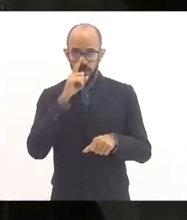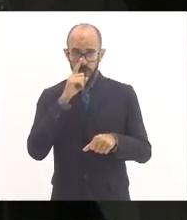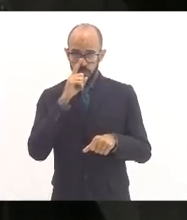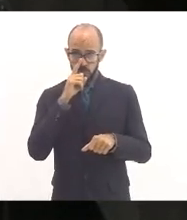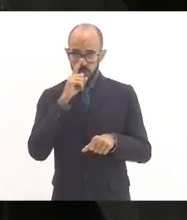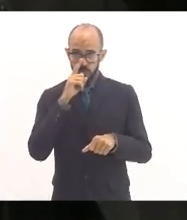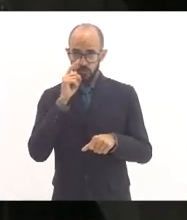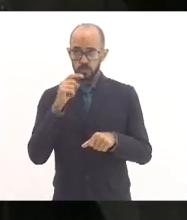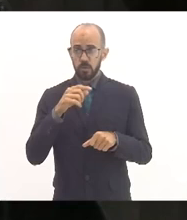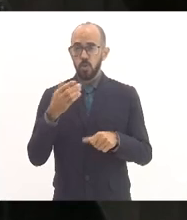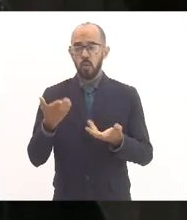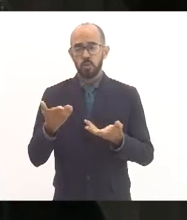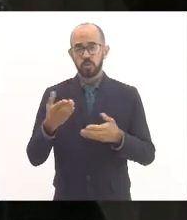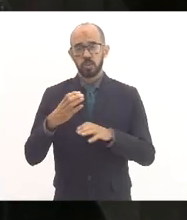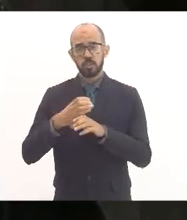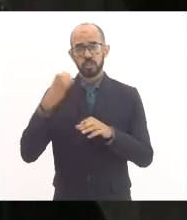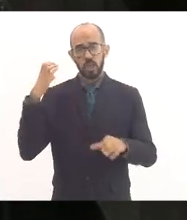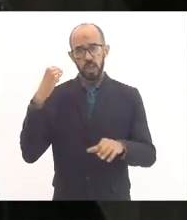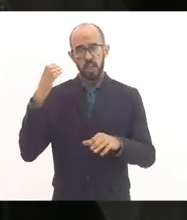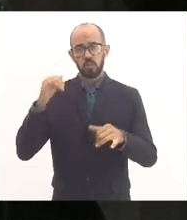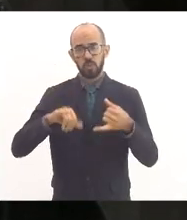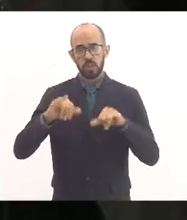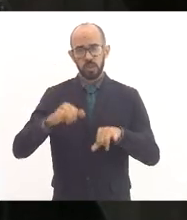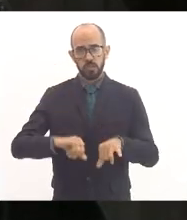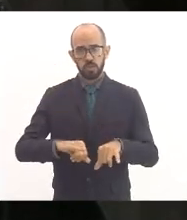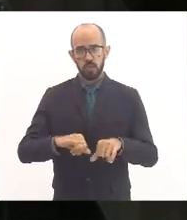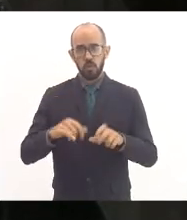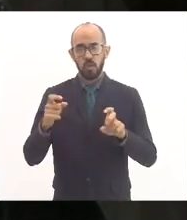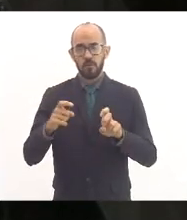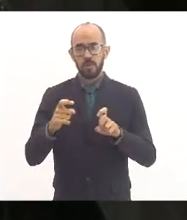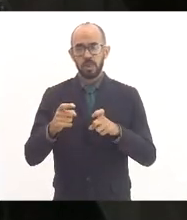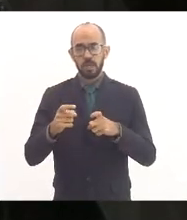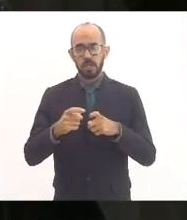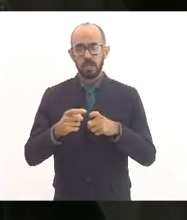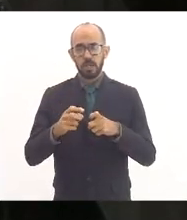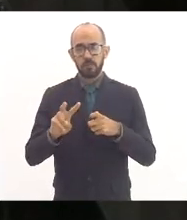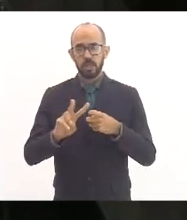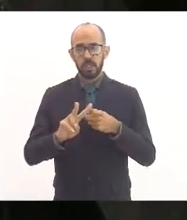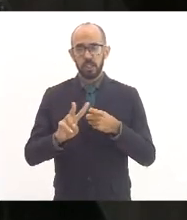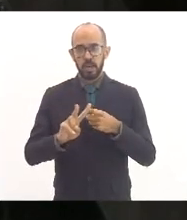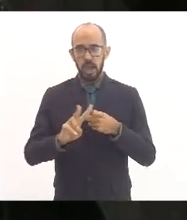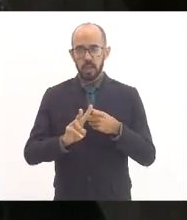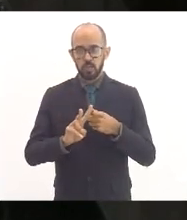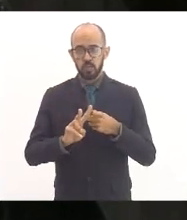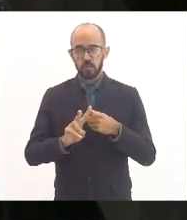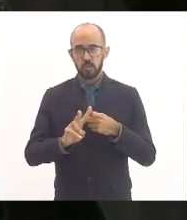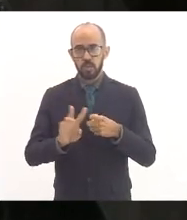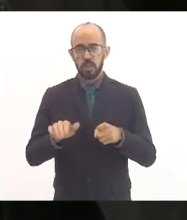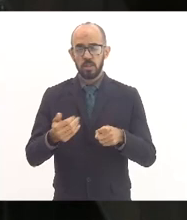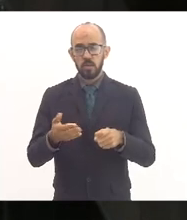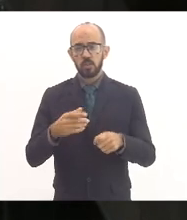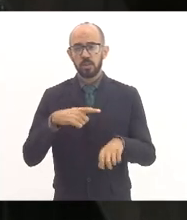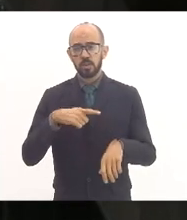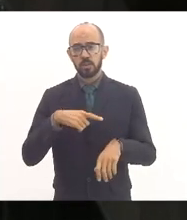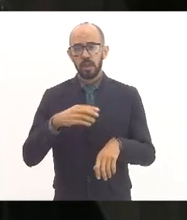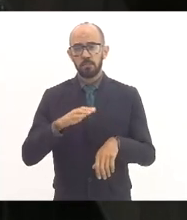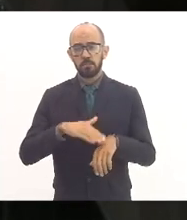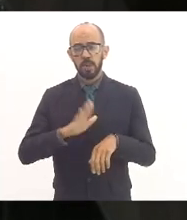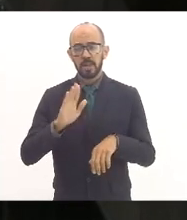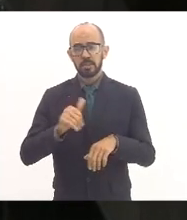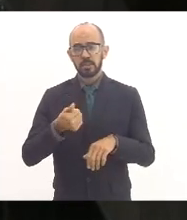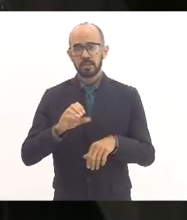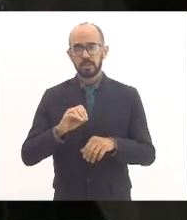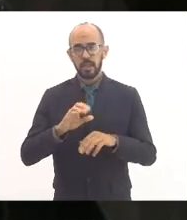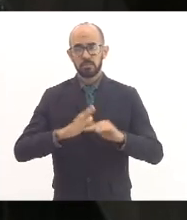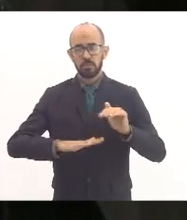ele é químico ele veterinário tem mais de 10 profissões para ser perito criminal EA